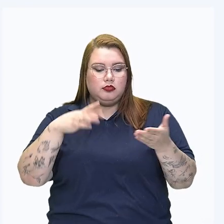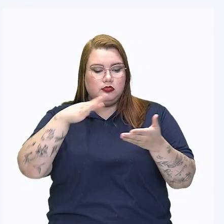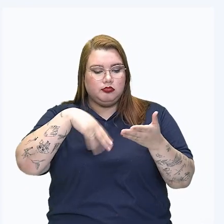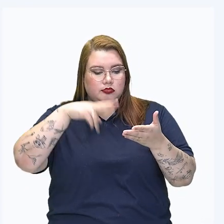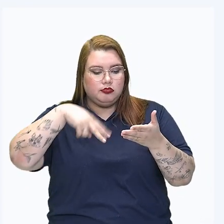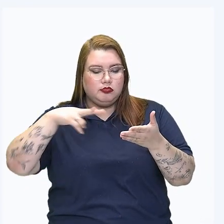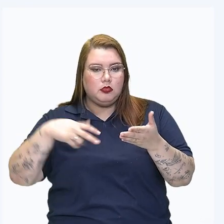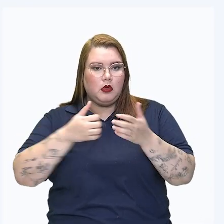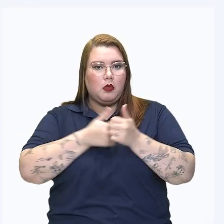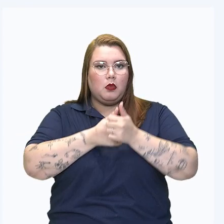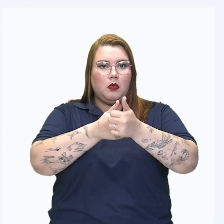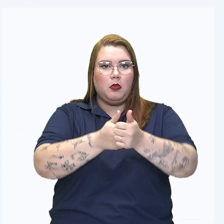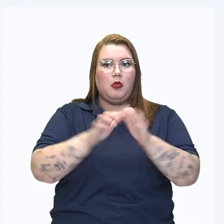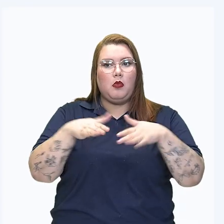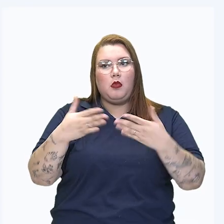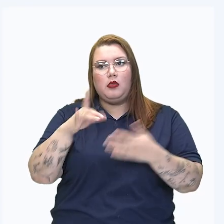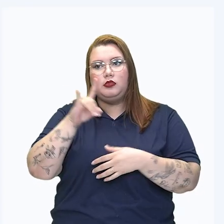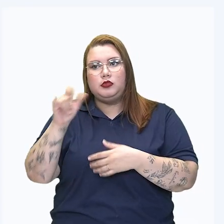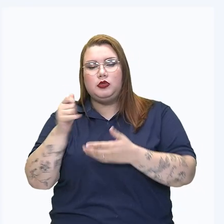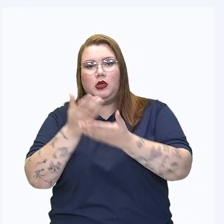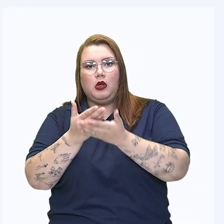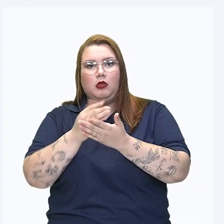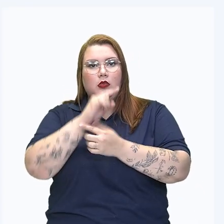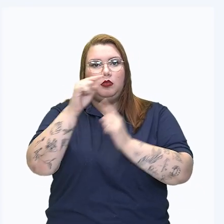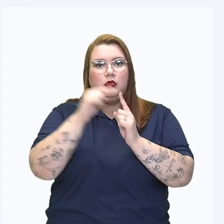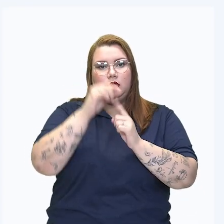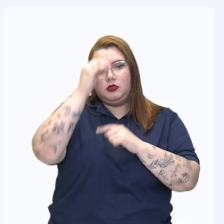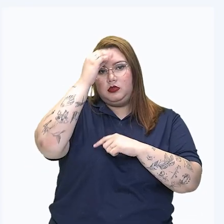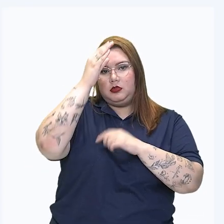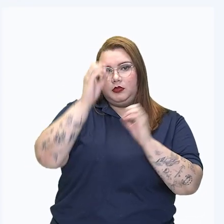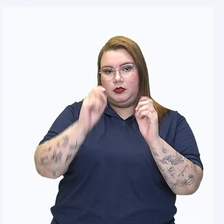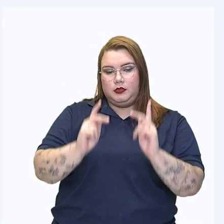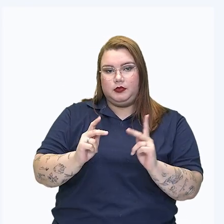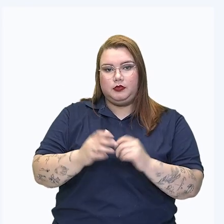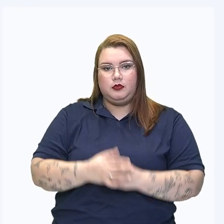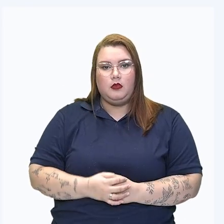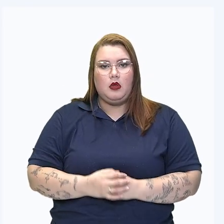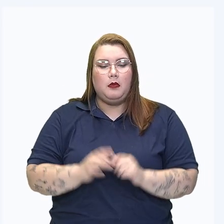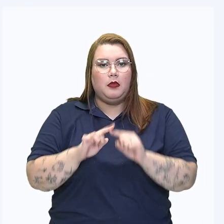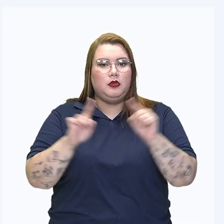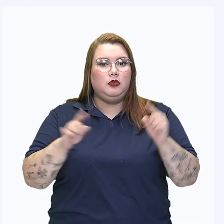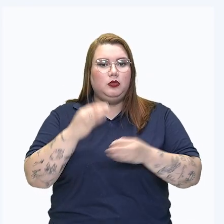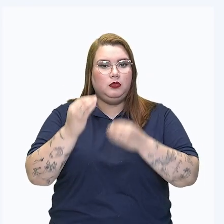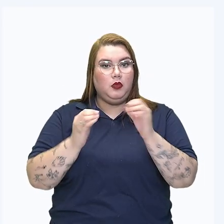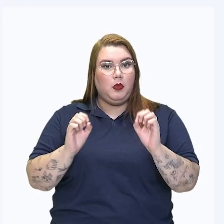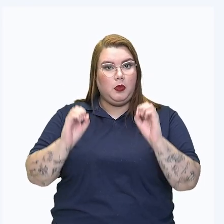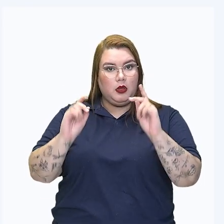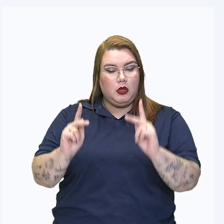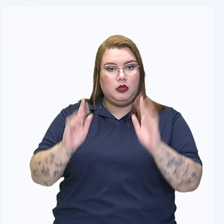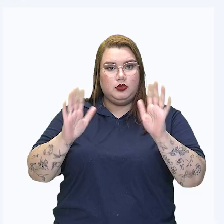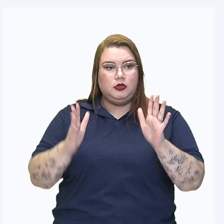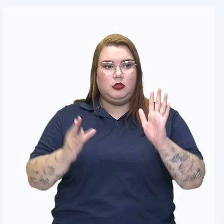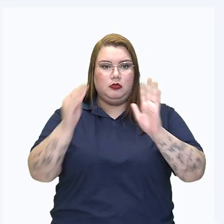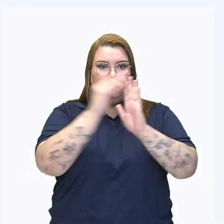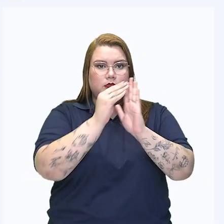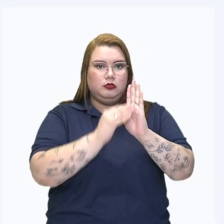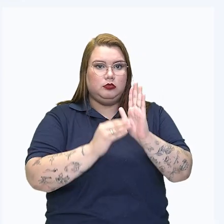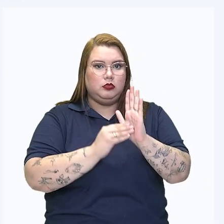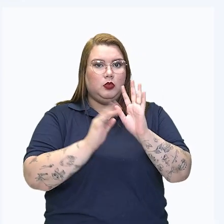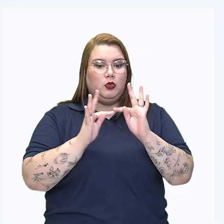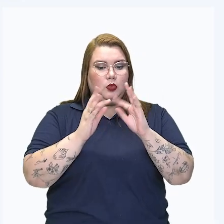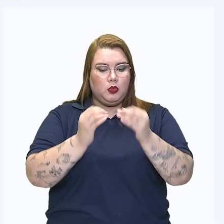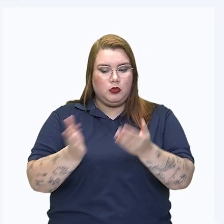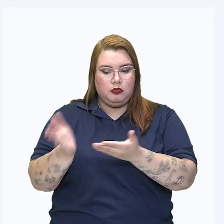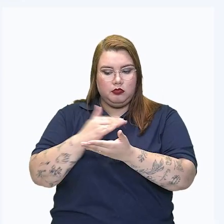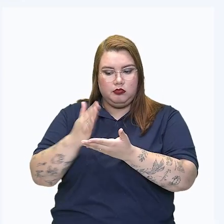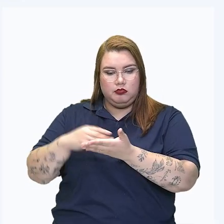todo orientado de como fazer. Como é que eu faço depois que eu lanço tudo no